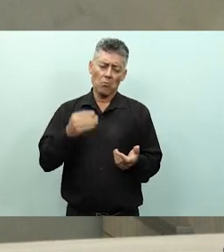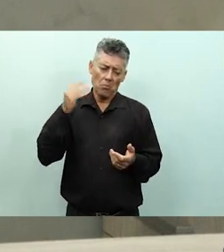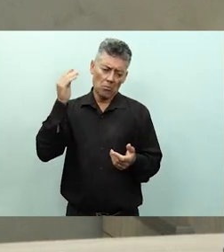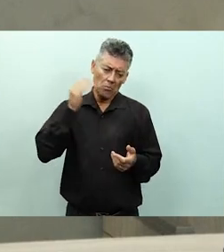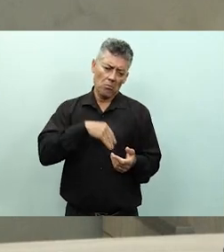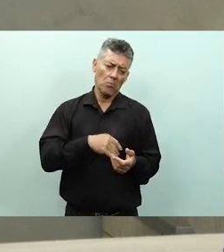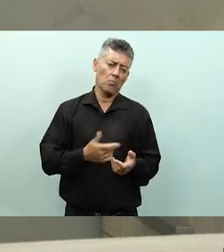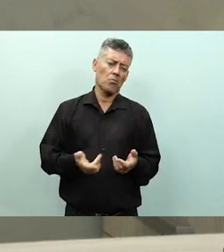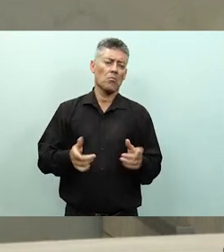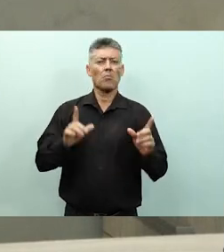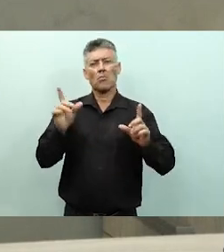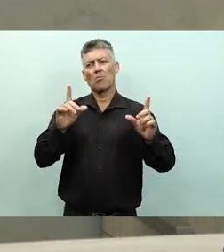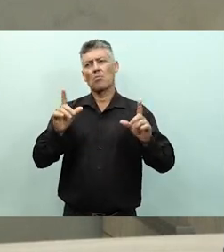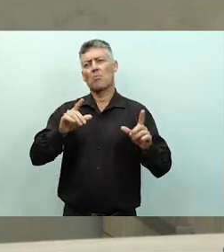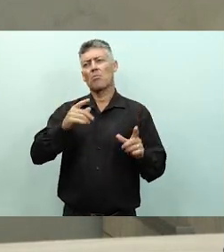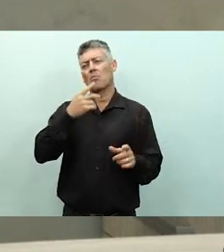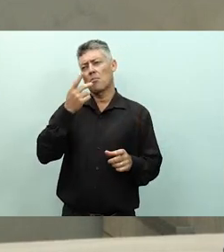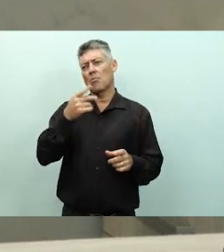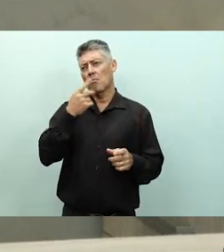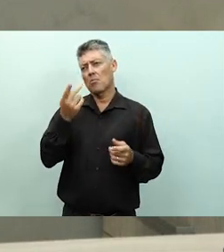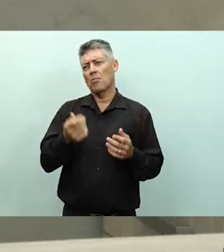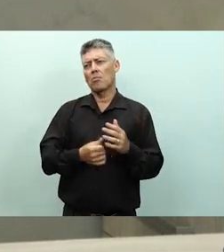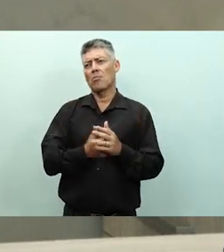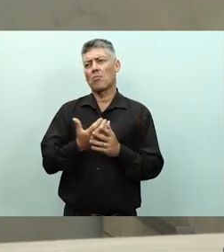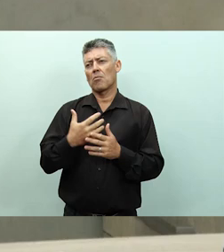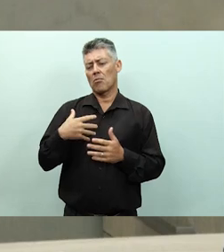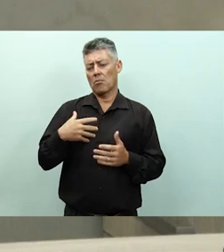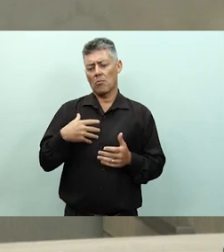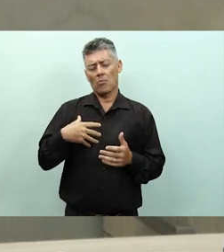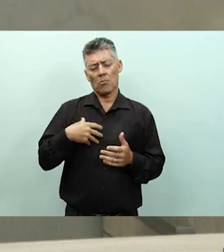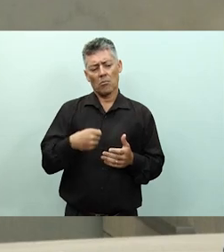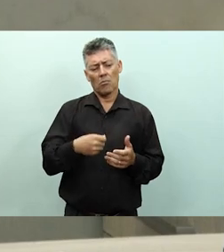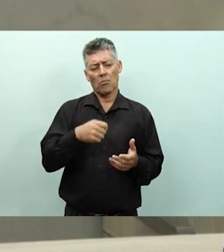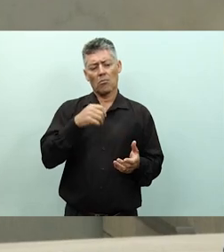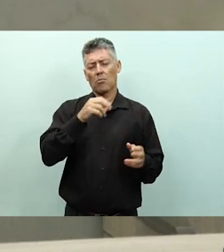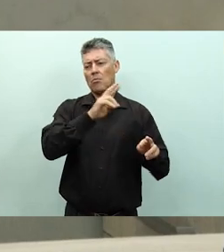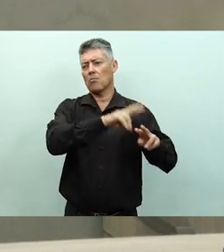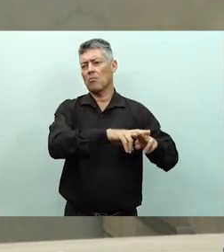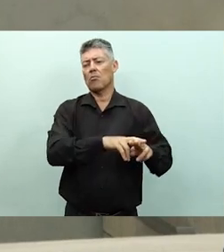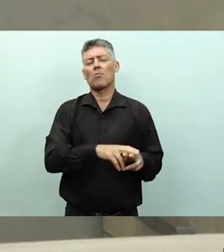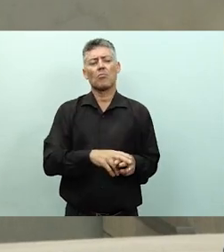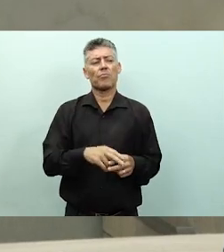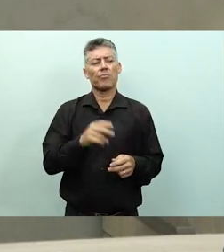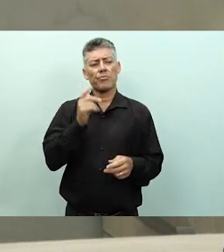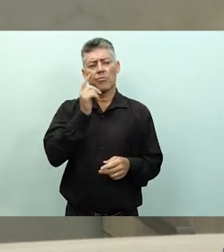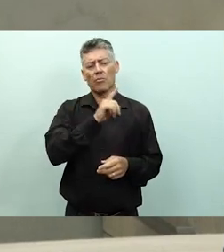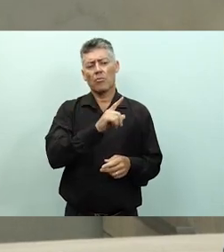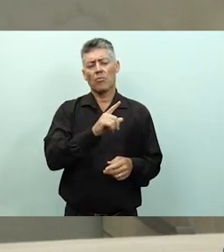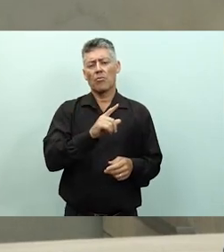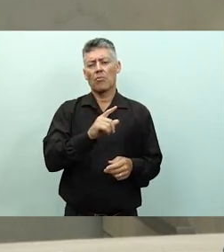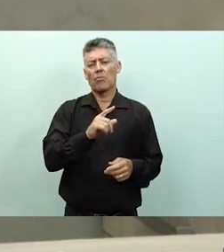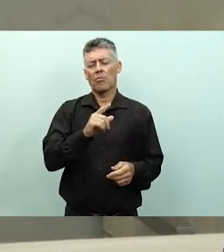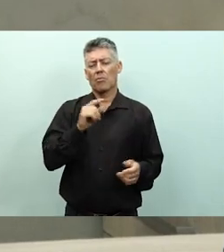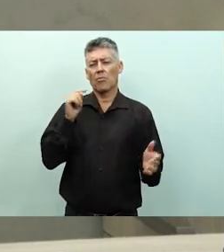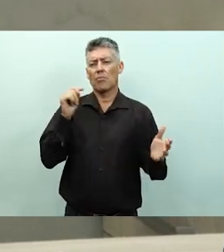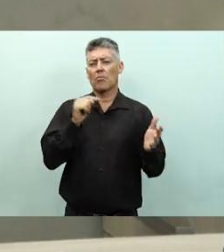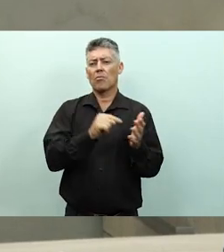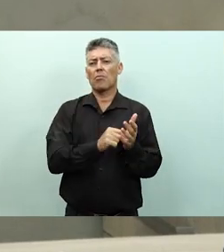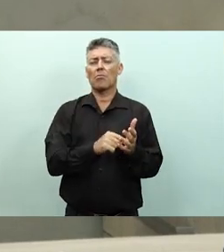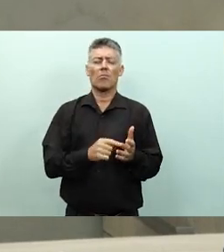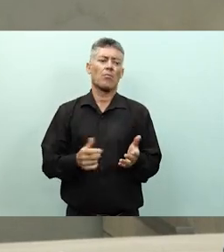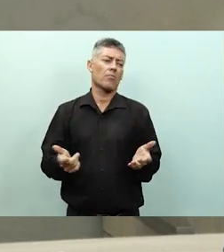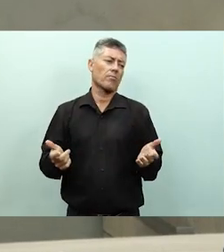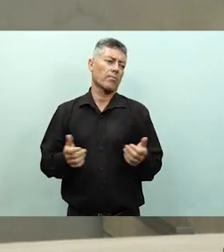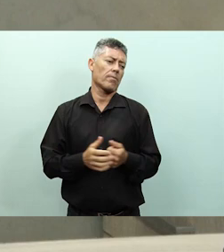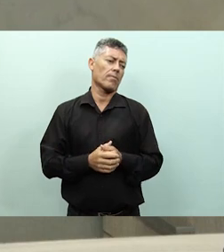claro que há um desgaste, a imprensa falando nisso o tempo todo, o filho preso, isso afeta. E aí eu acho que ela atinge o seu